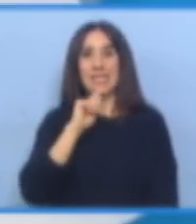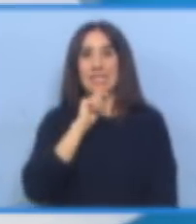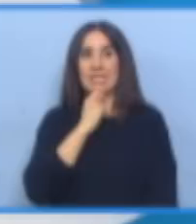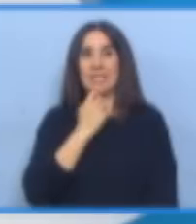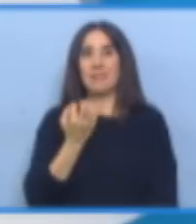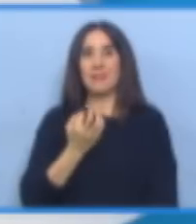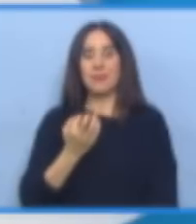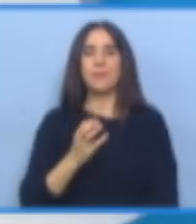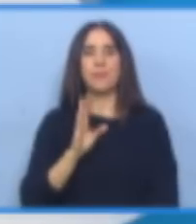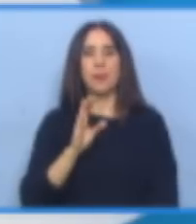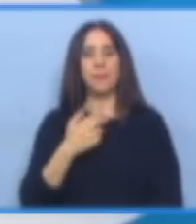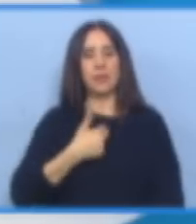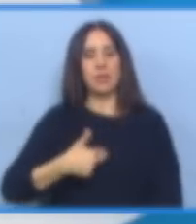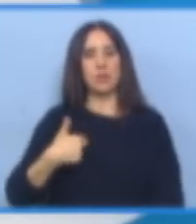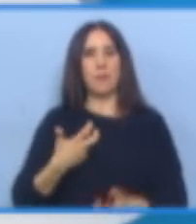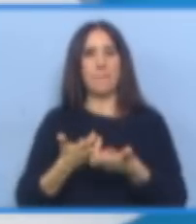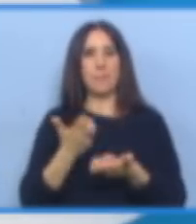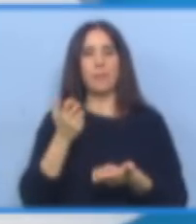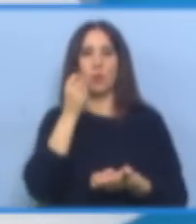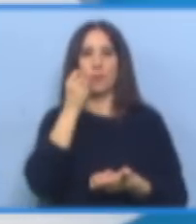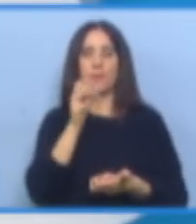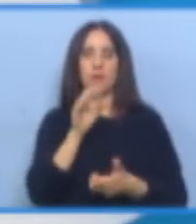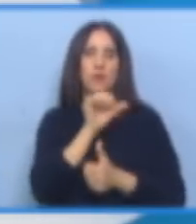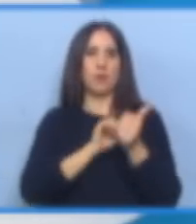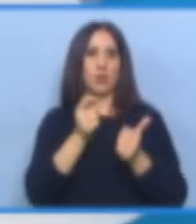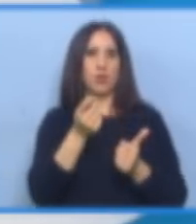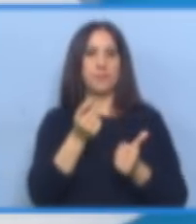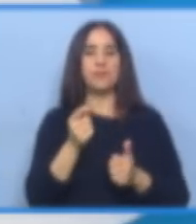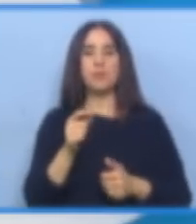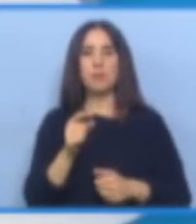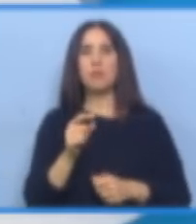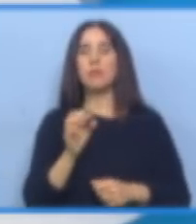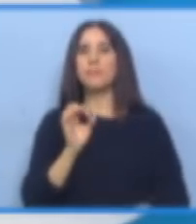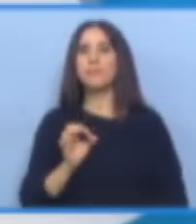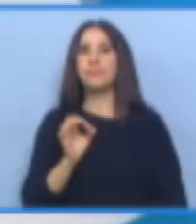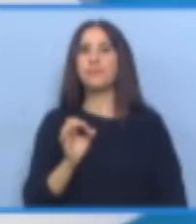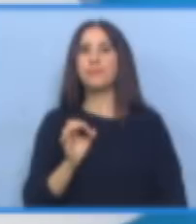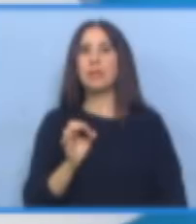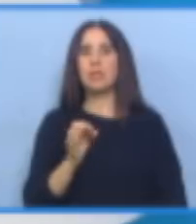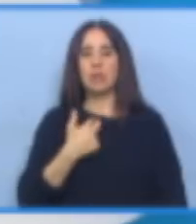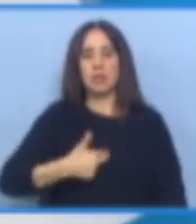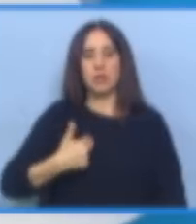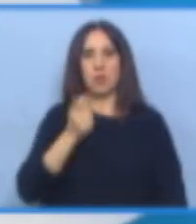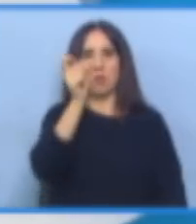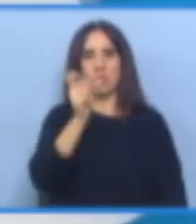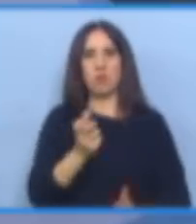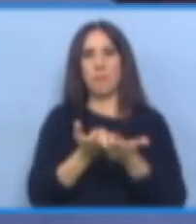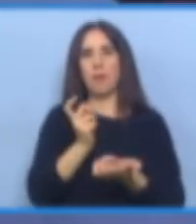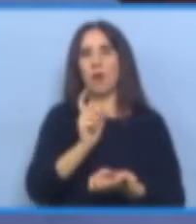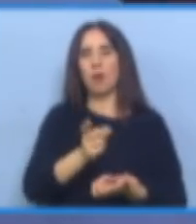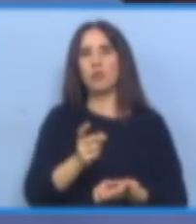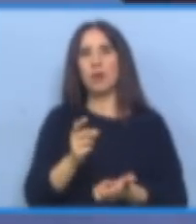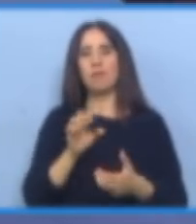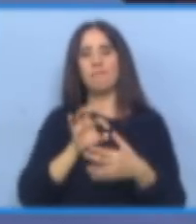a marca dos cristãos, ele começa, já agora por voltar um bocadinho atrás, a marca, digamos, do cristão é a experiência